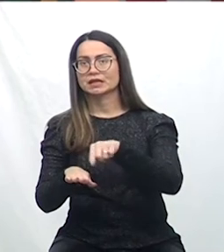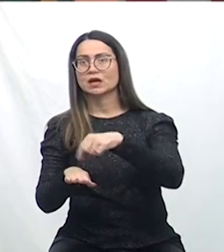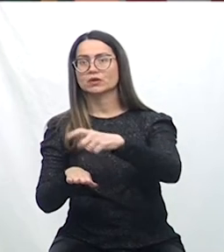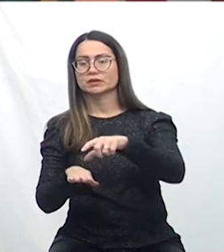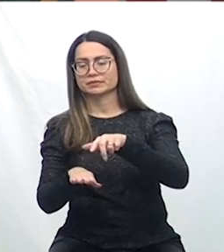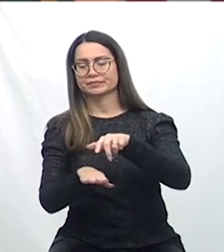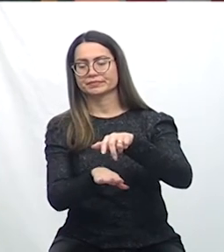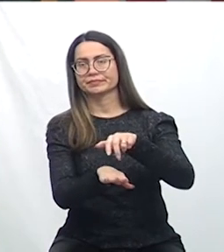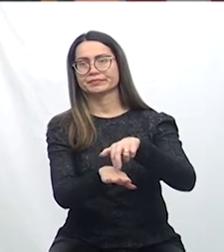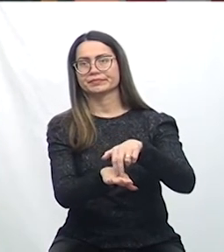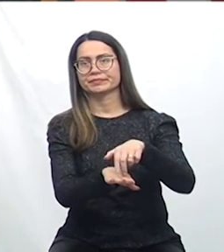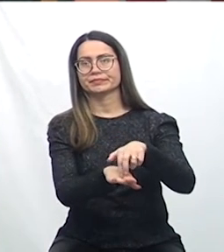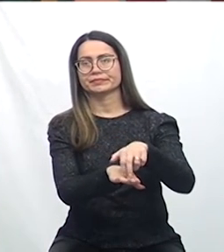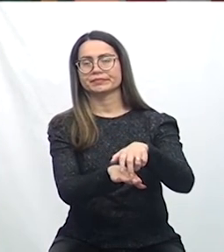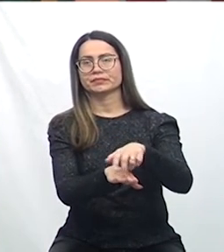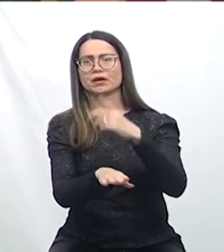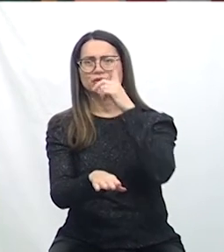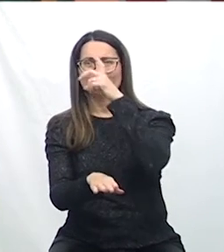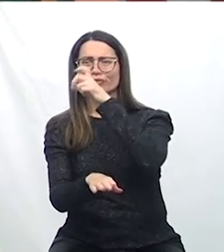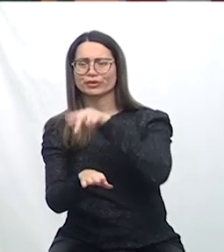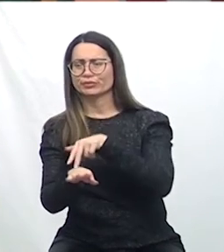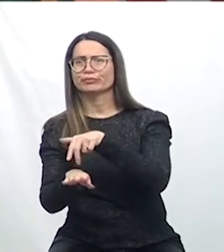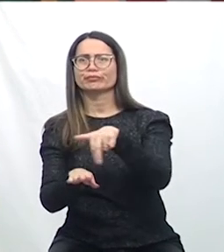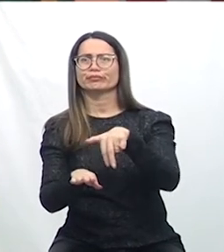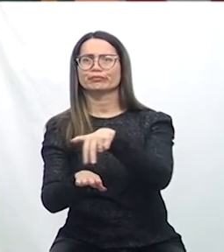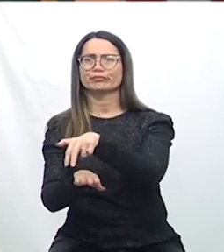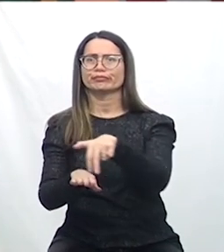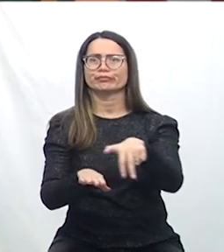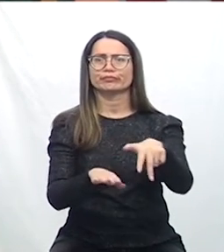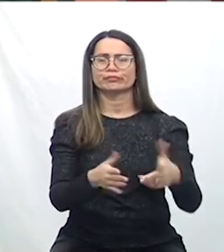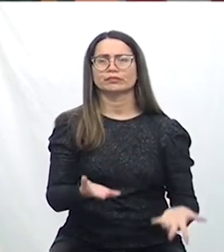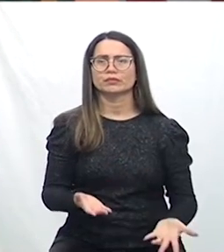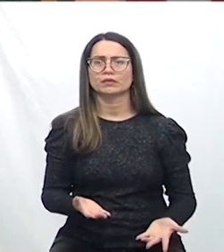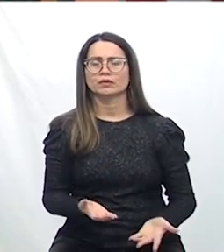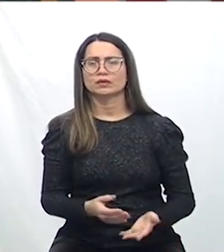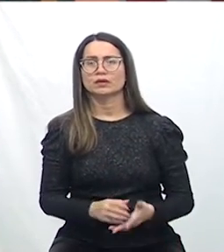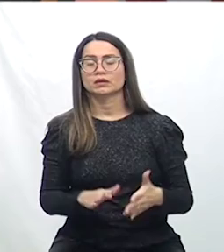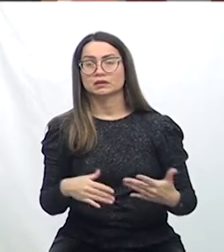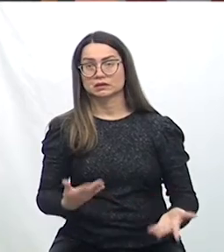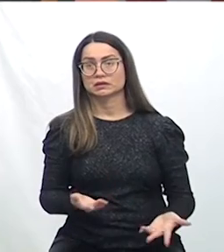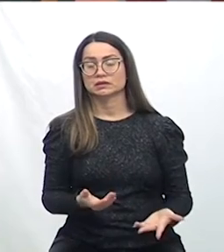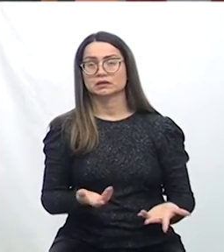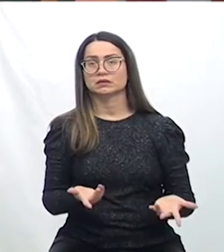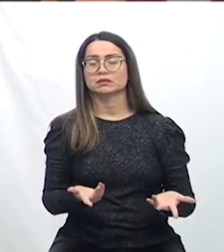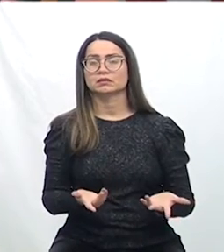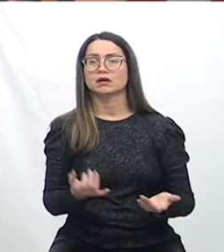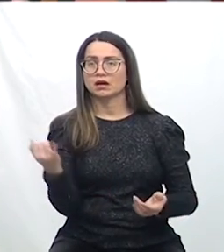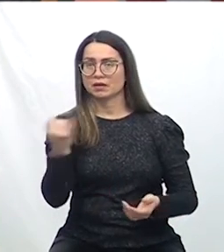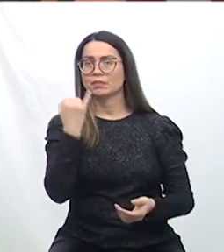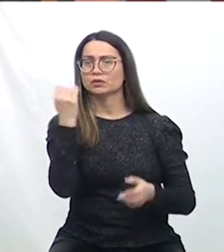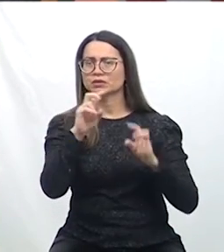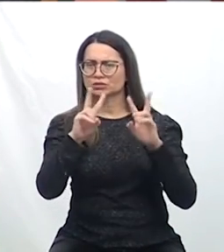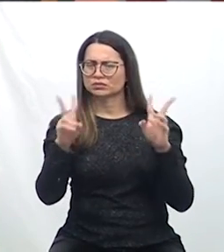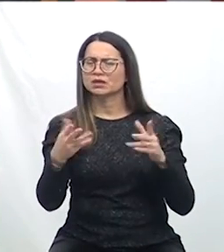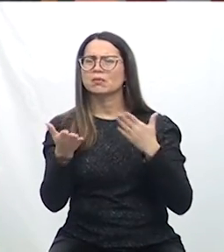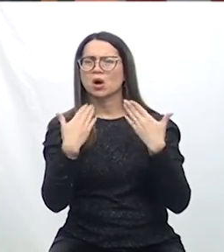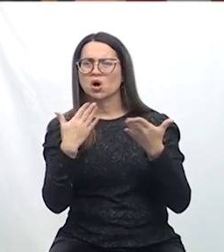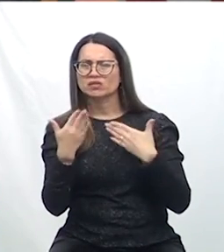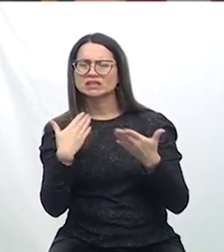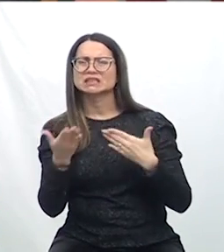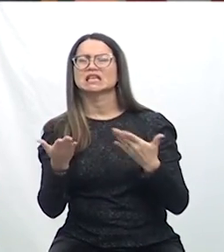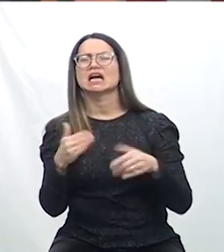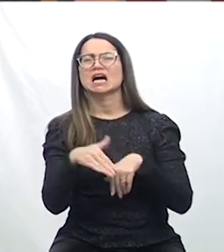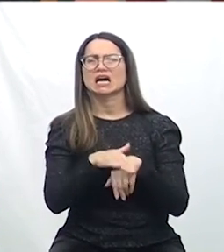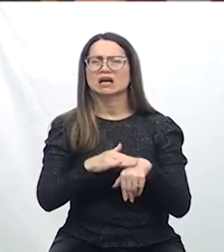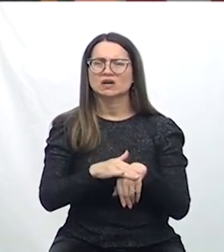isso dificulta para quem tem essa deficiência, no caso do cego. Então, isso é uma pauta para a gente estar levantando, conversando, debatendo,